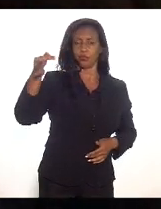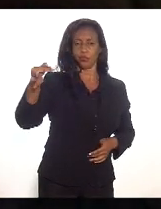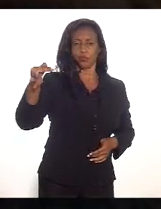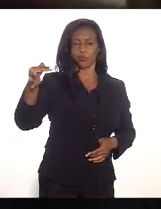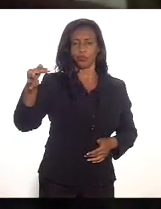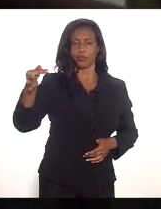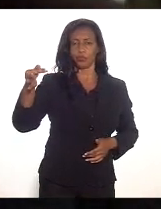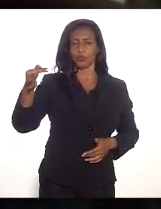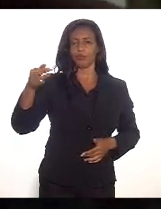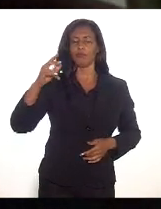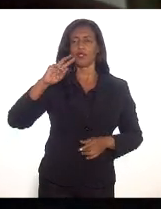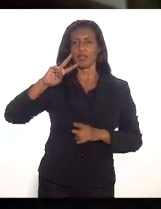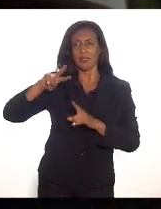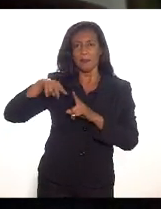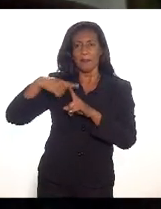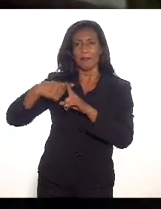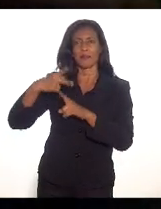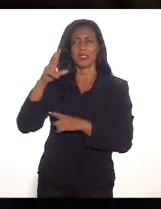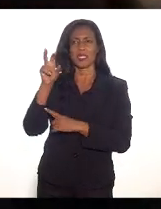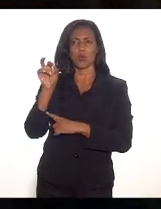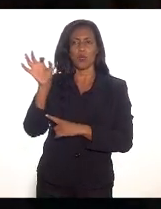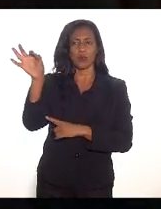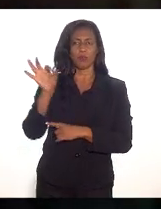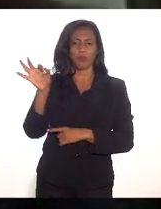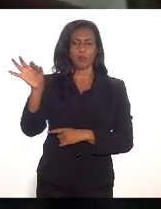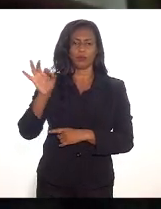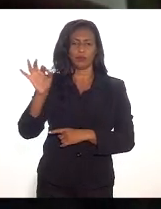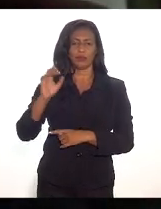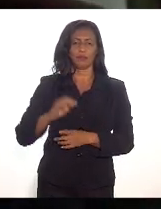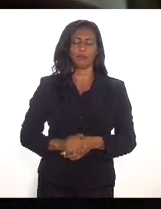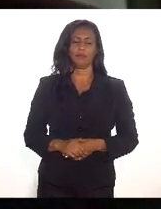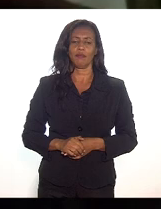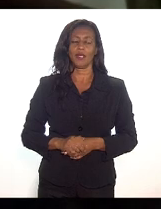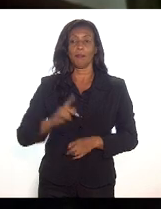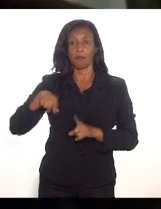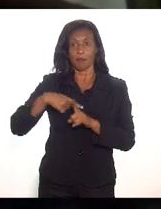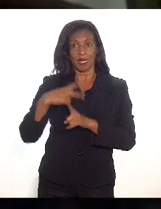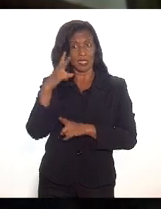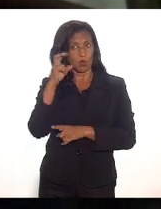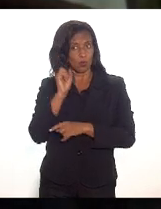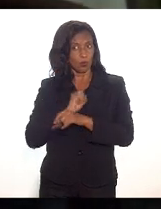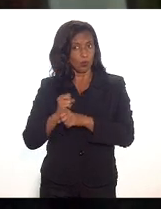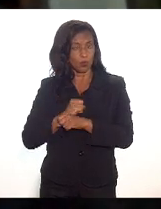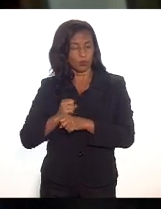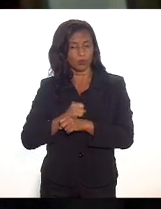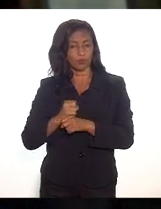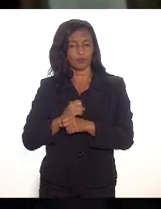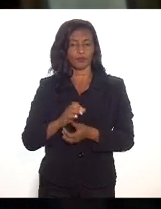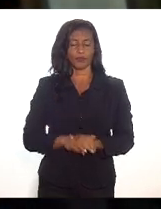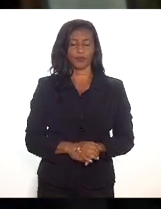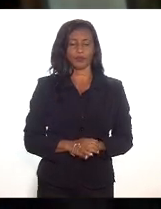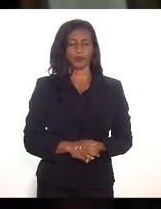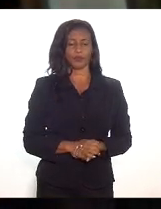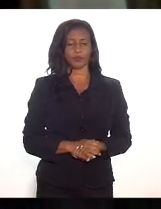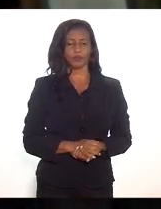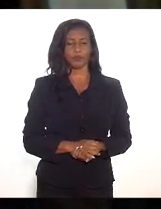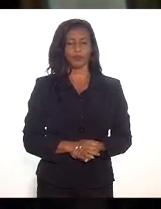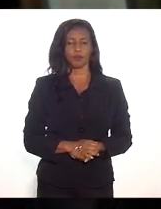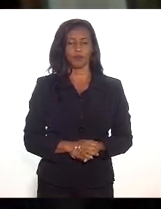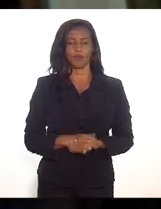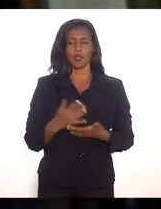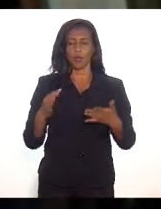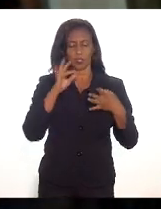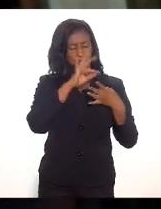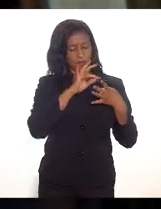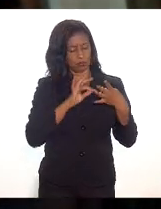ser prorrogado por mais 50%, vai mais de 50 anos. Então, gente, são essas questões que eu